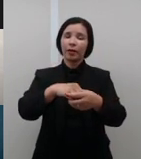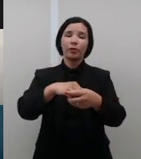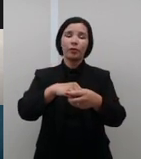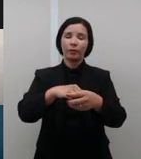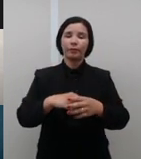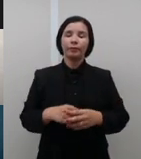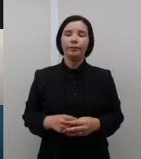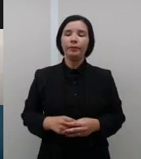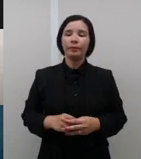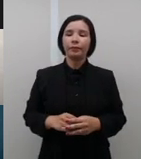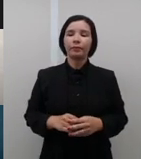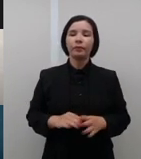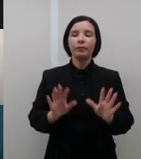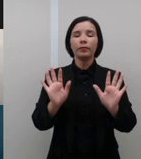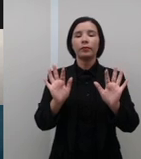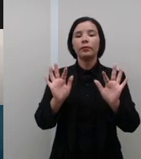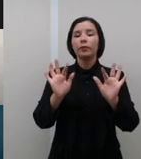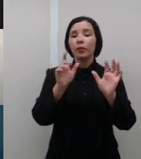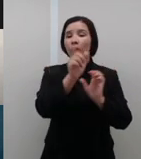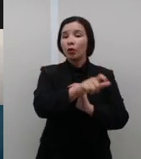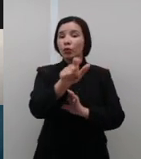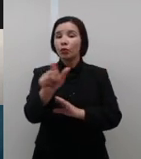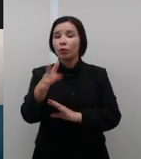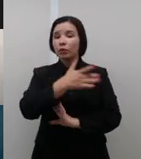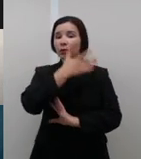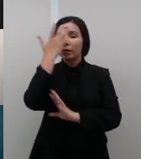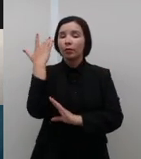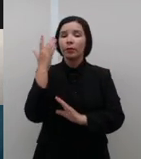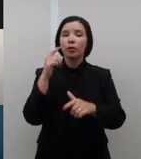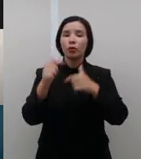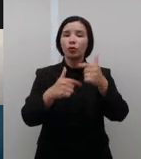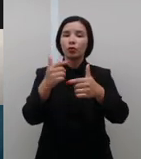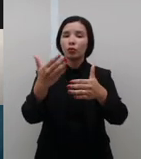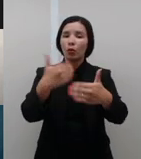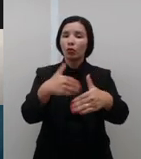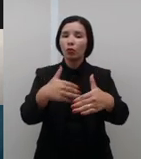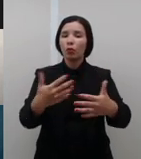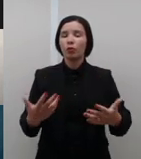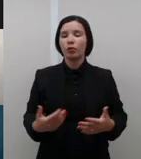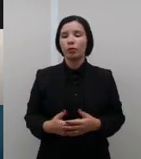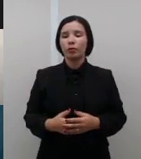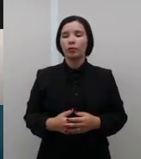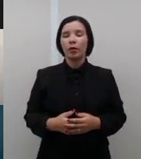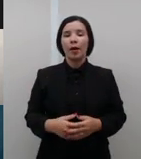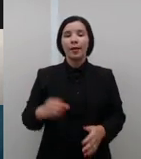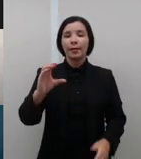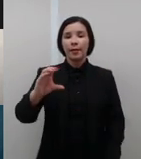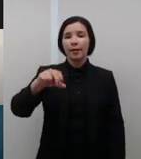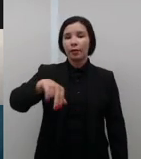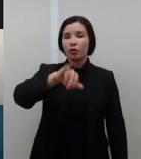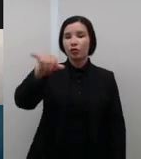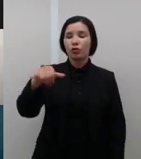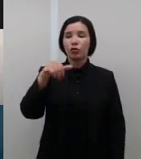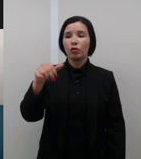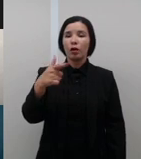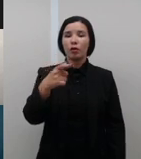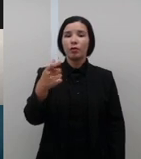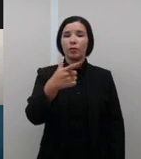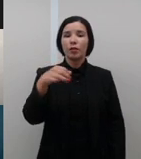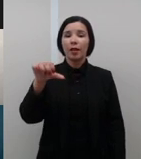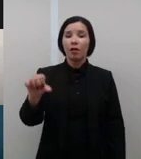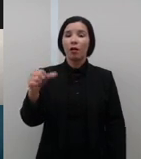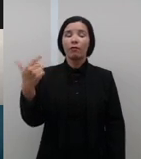destinada a todos os concorrentes indistintamente. Ademais, a resolução CNJ 81/2019 não apresenta marco